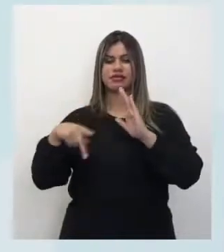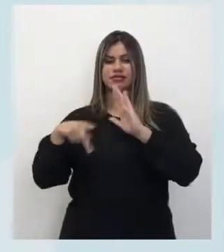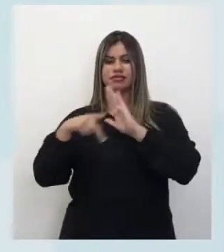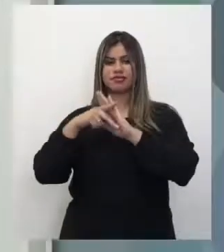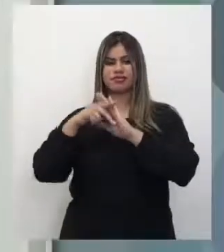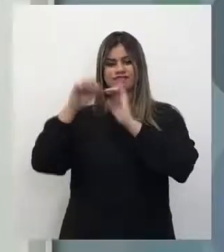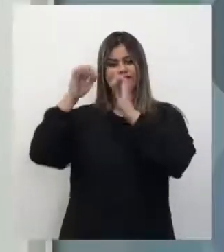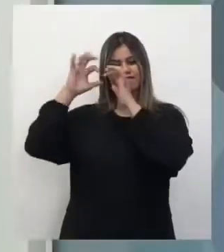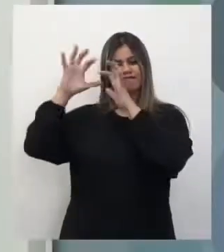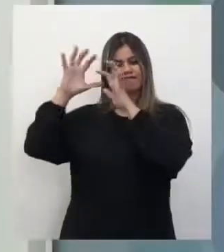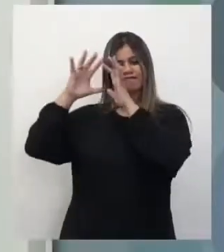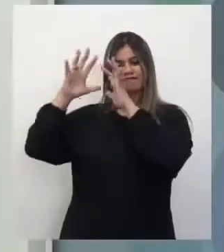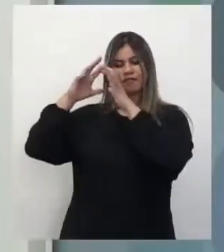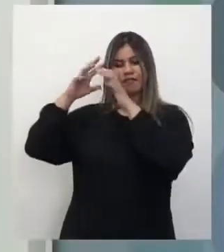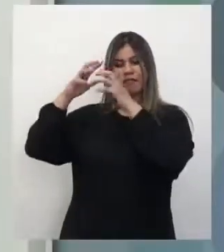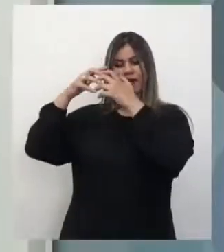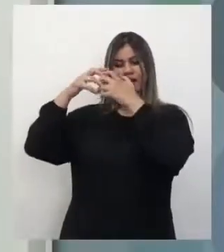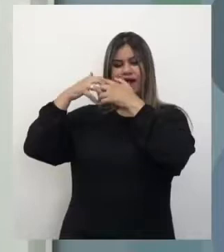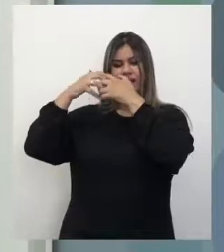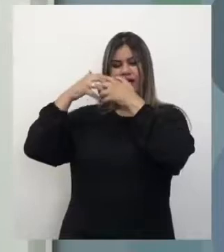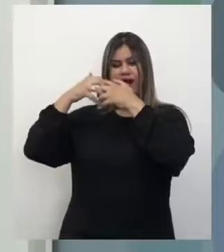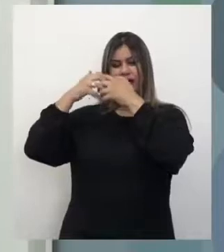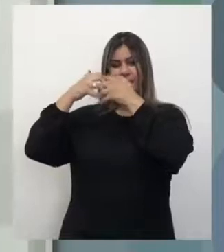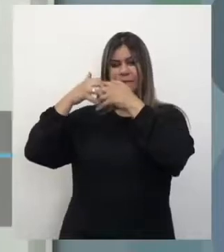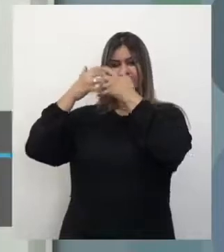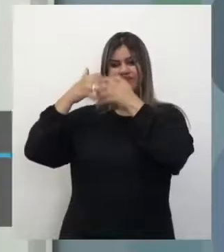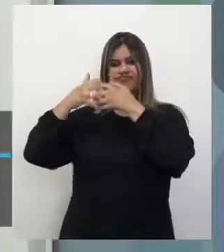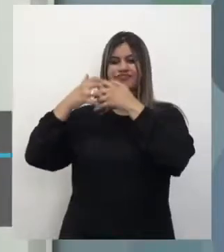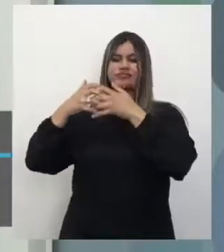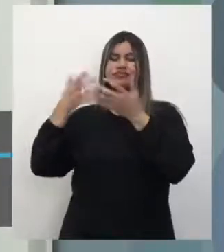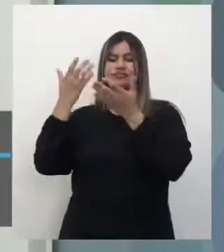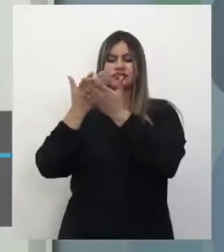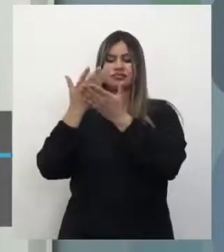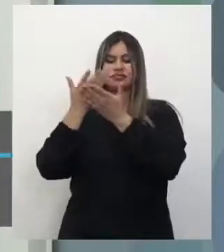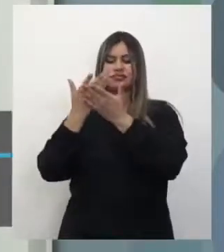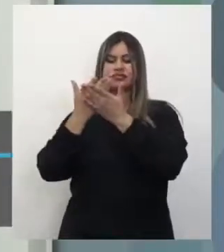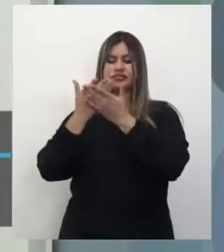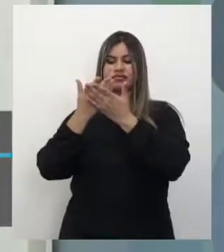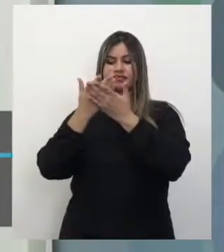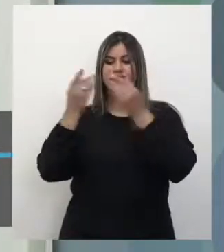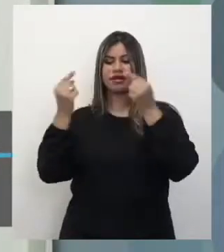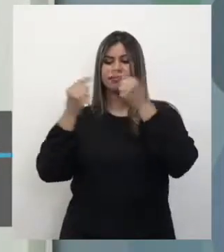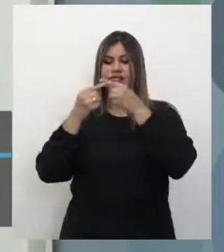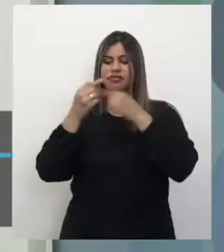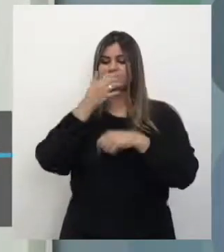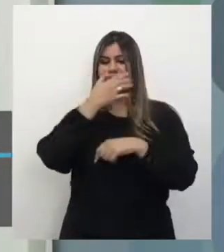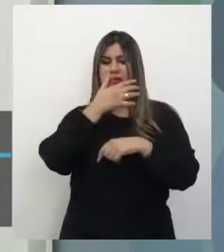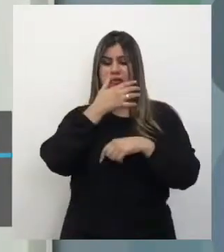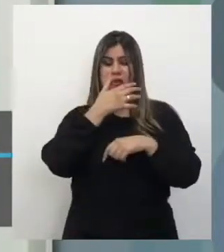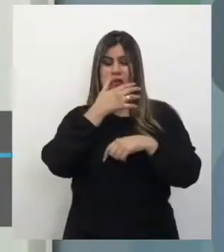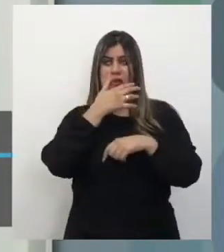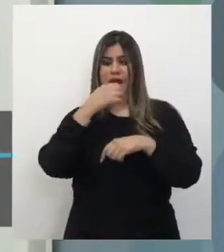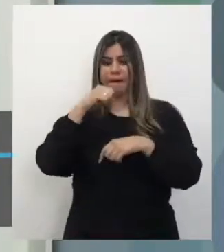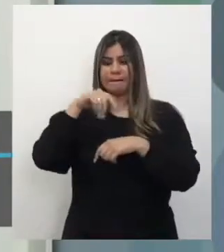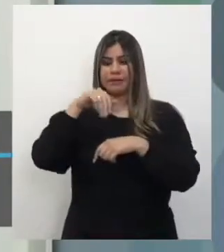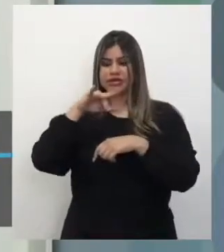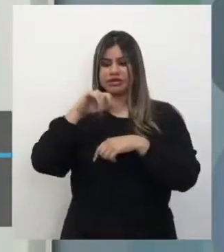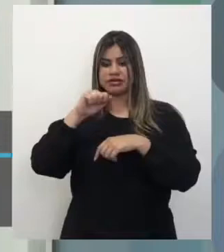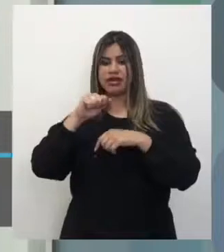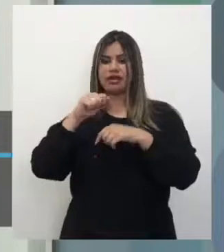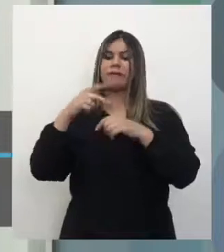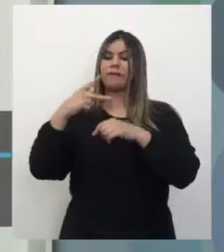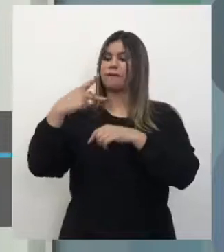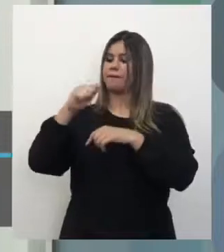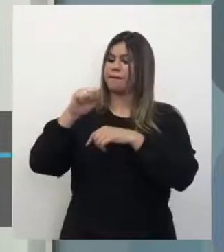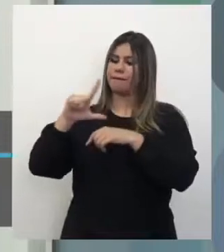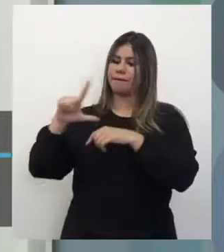de maneira especial, que embasam a nossa aula de hoje, que é o Michel Foucault e o Paul Ricoeur. Inclusive, eu tenho trago aí algumas obras deles